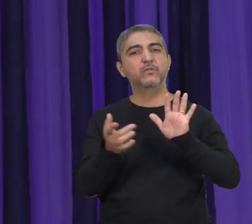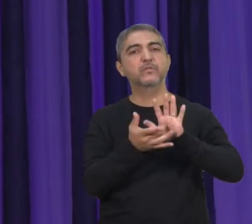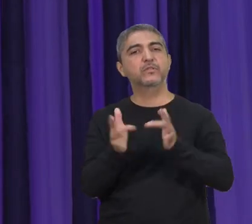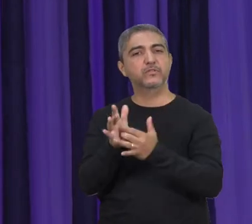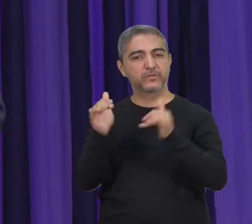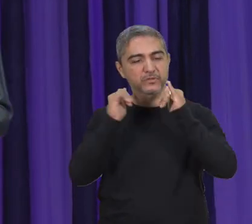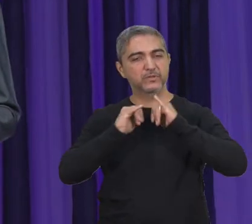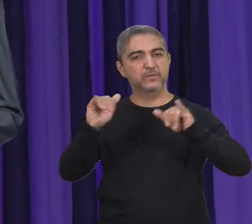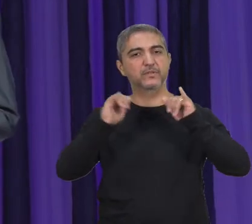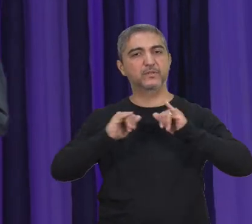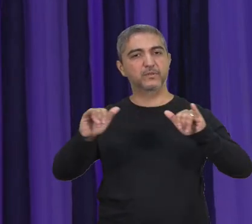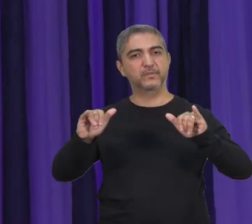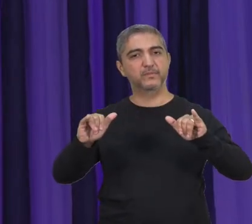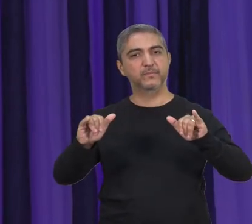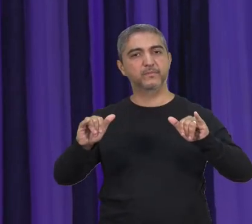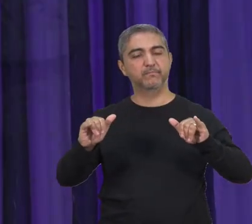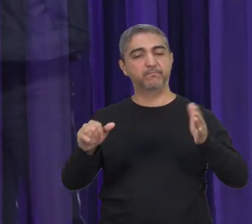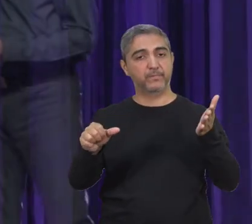Em primeiro lugar,